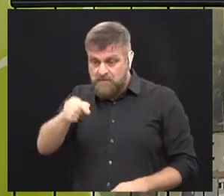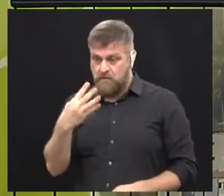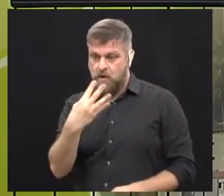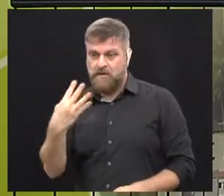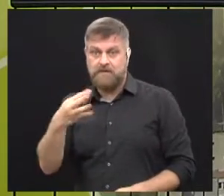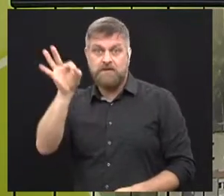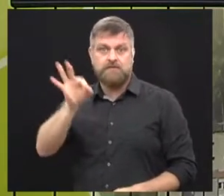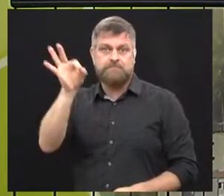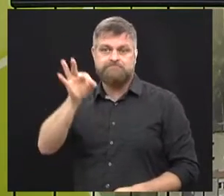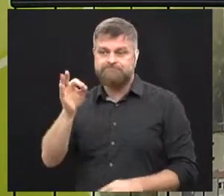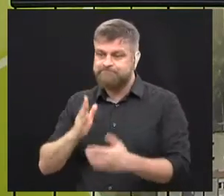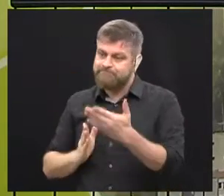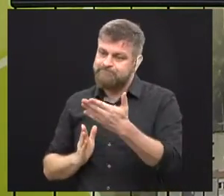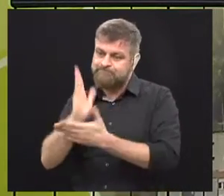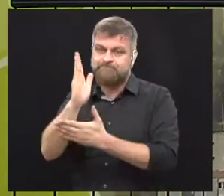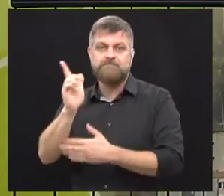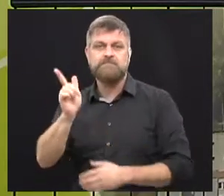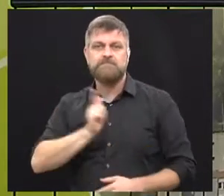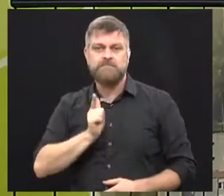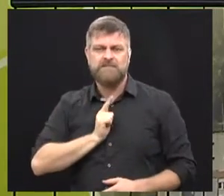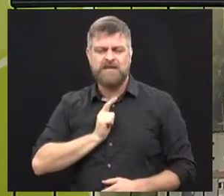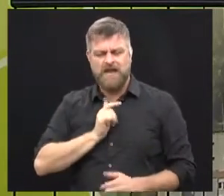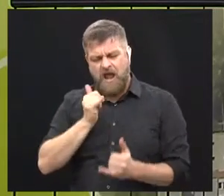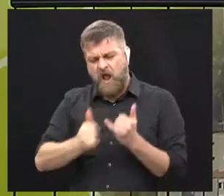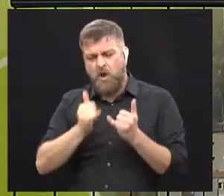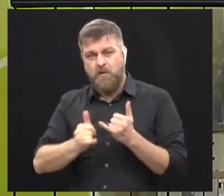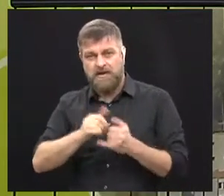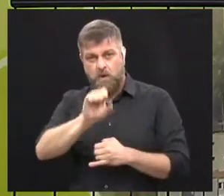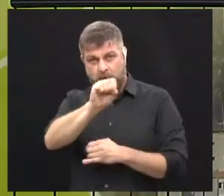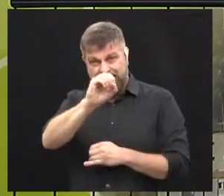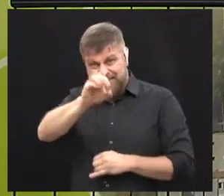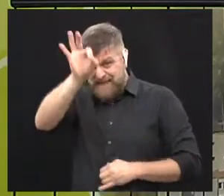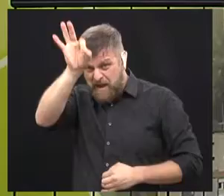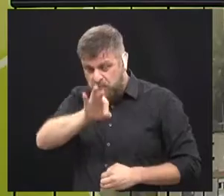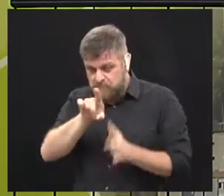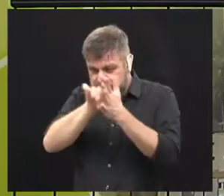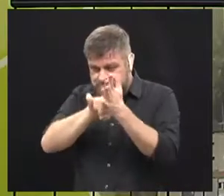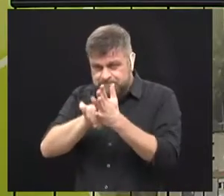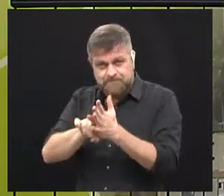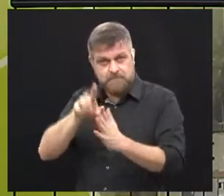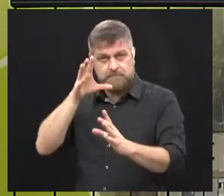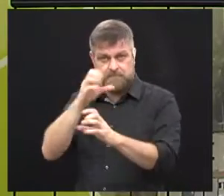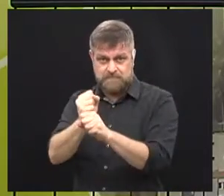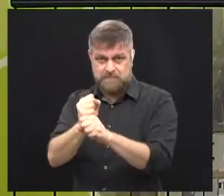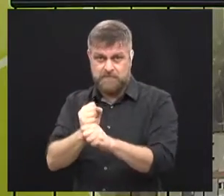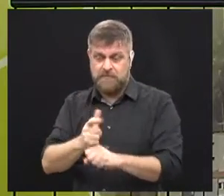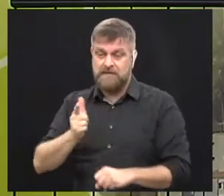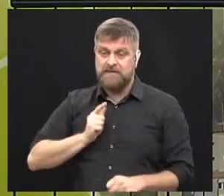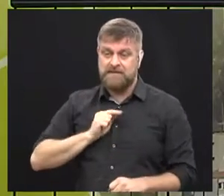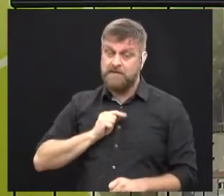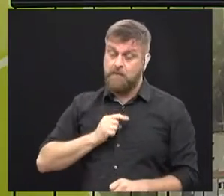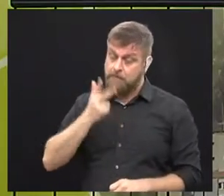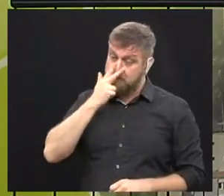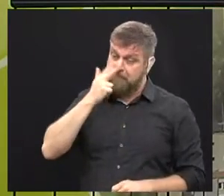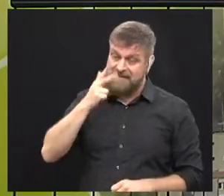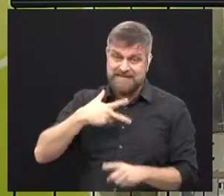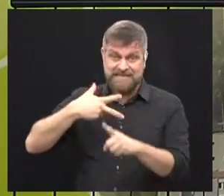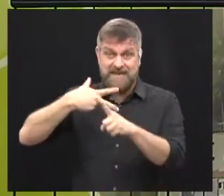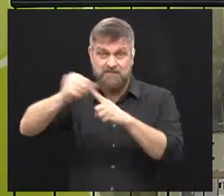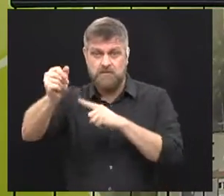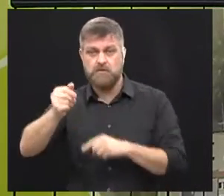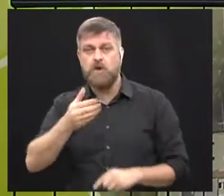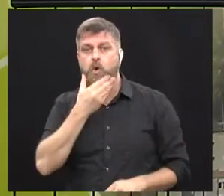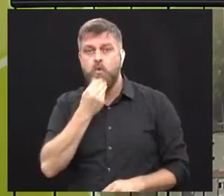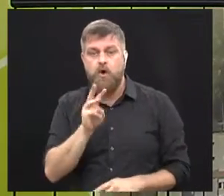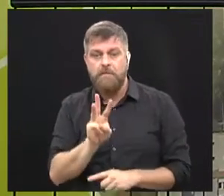60,44% dos votos. Nós já temos praticamente 80% das urnas apuradas, então o favoritismo, a vitória deve